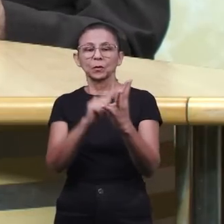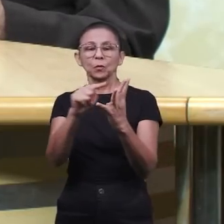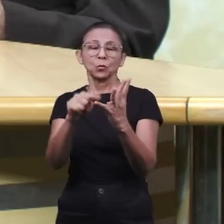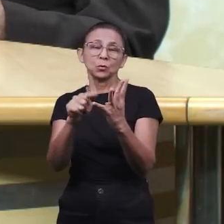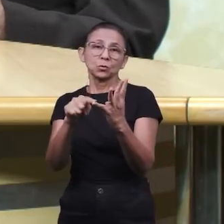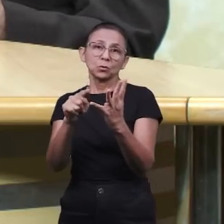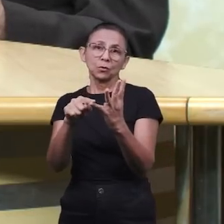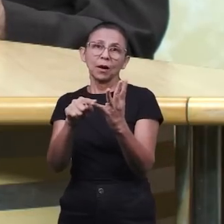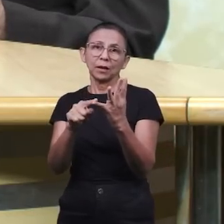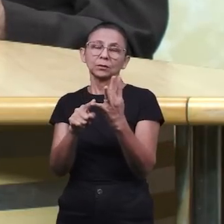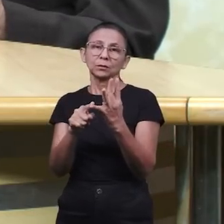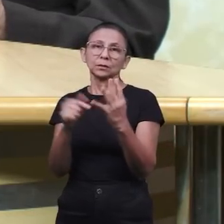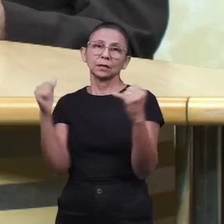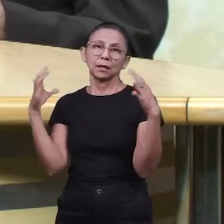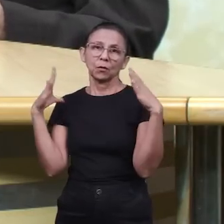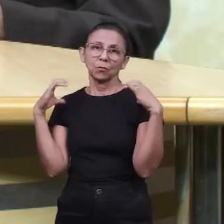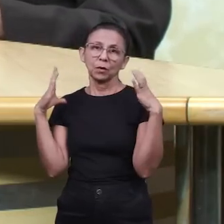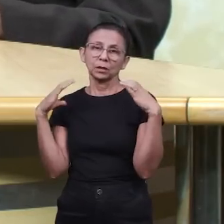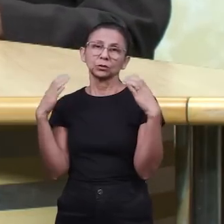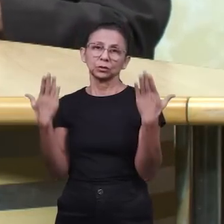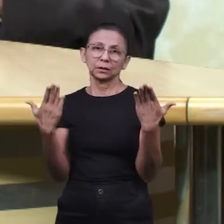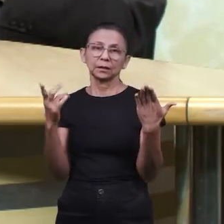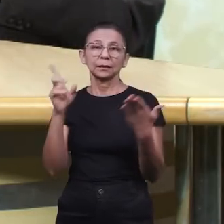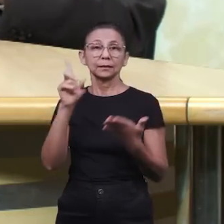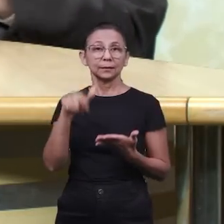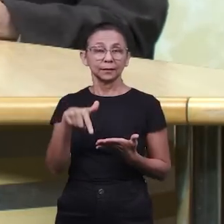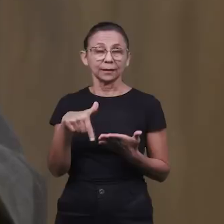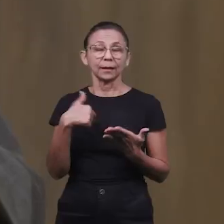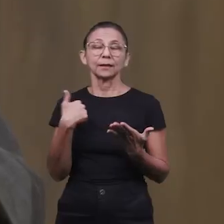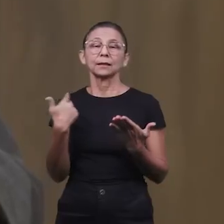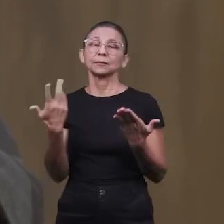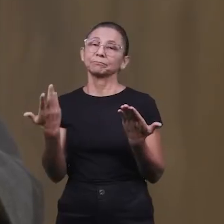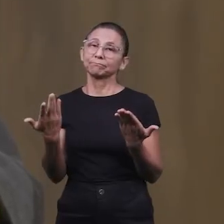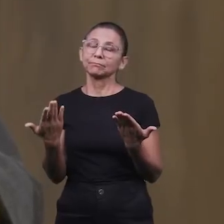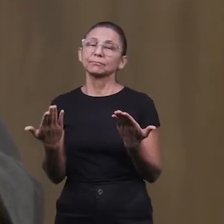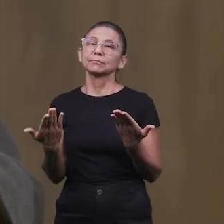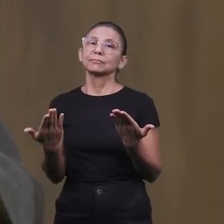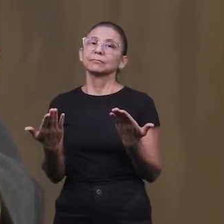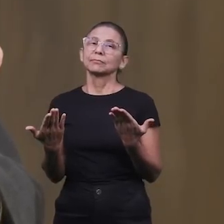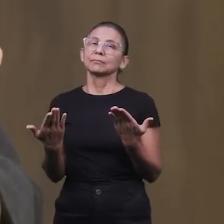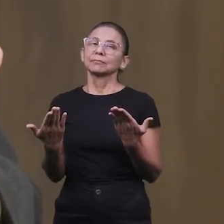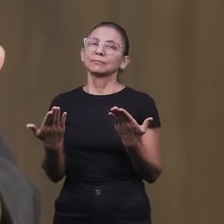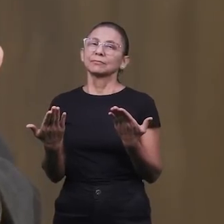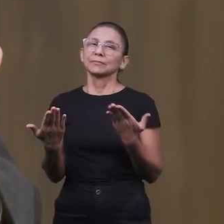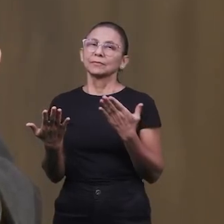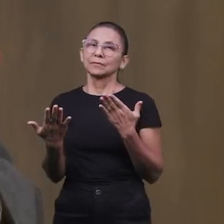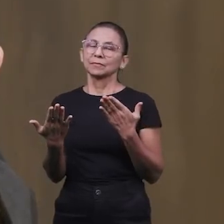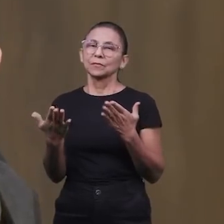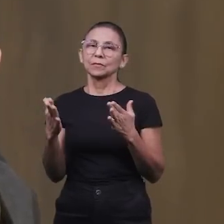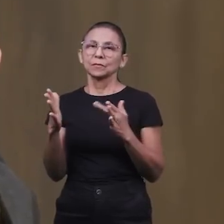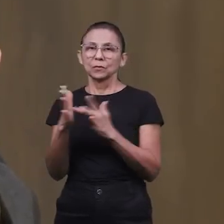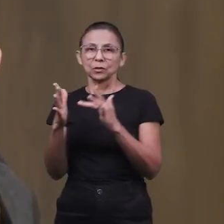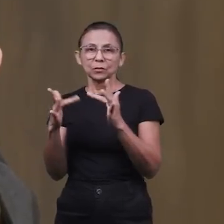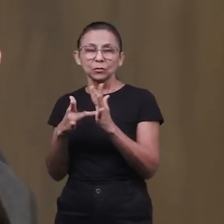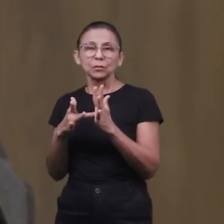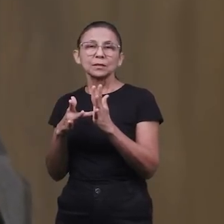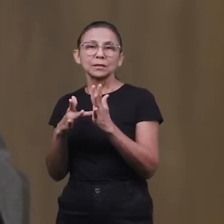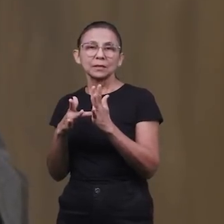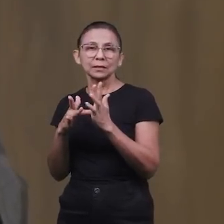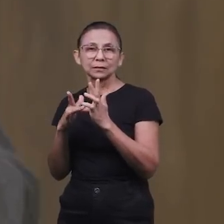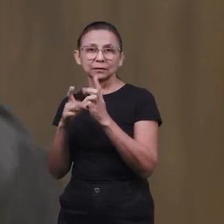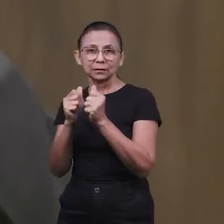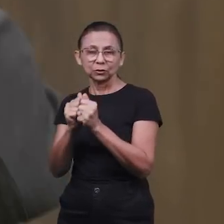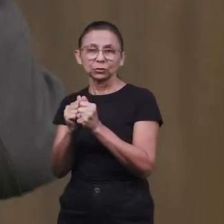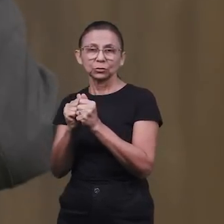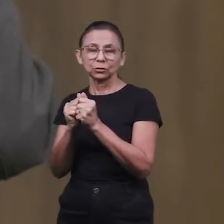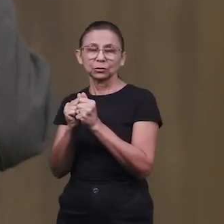pessoa maravilhosa do Senhor Jesus, que está sempre presente na vida daqueles que são fiéis com ele.